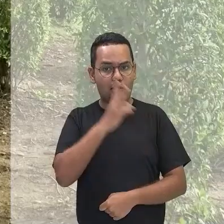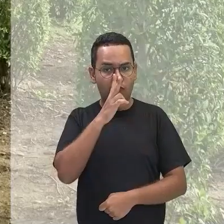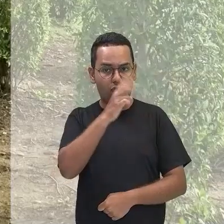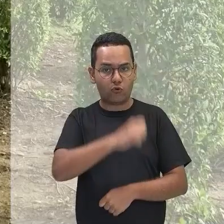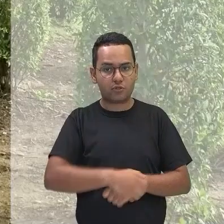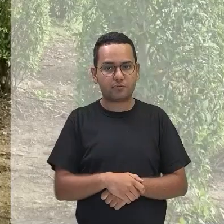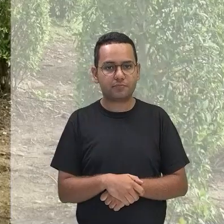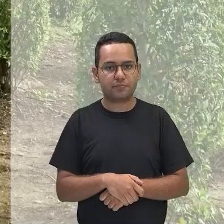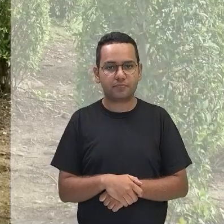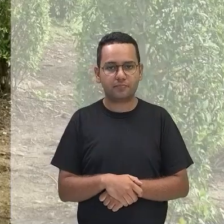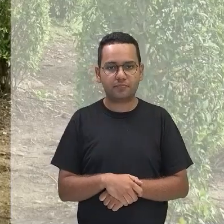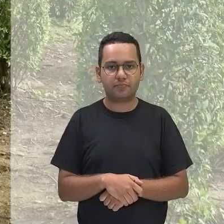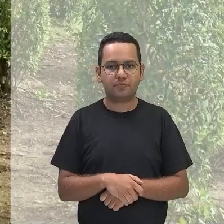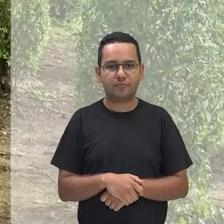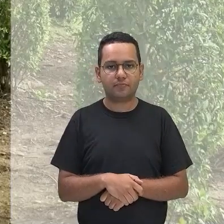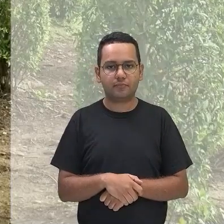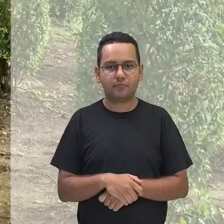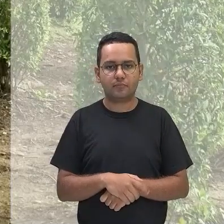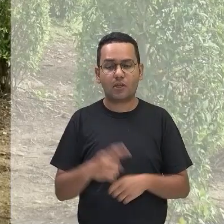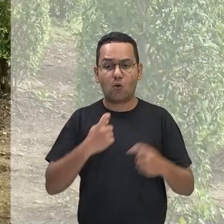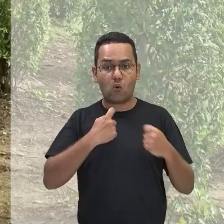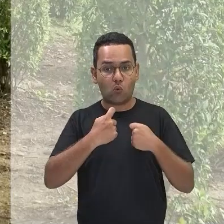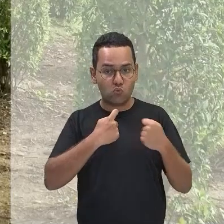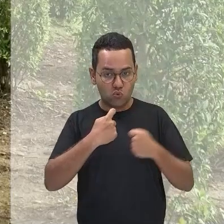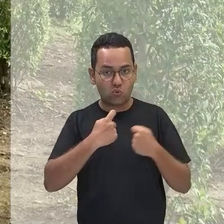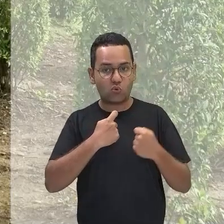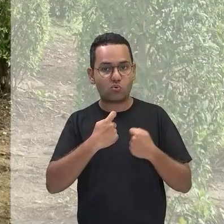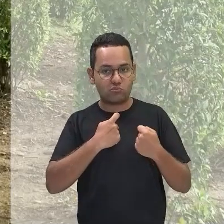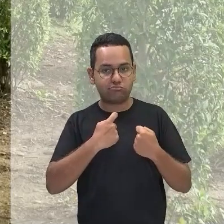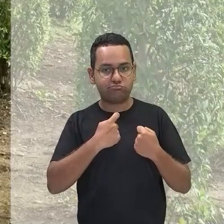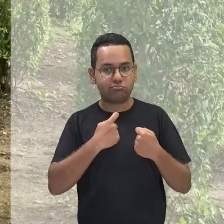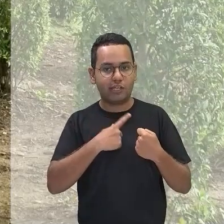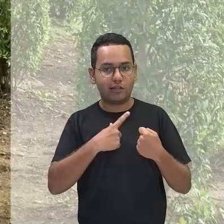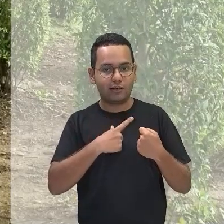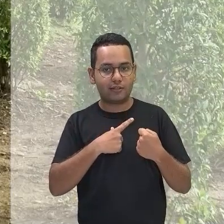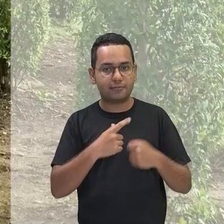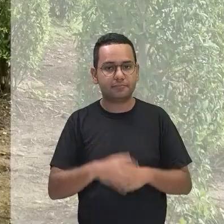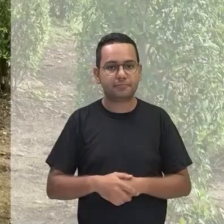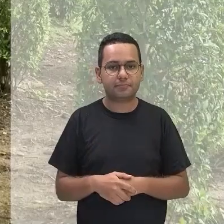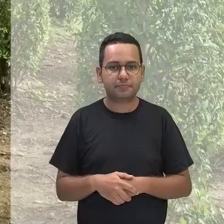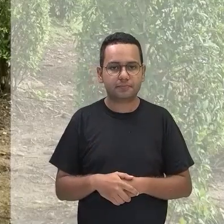como eu já disse anteriormente, a minha pressão arterial. Ela vai dar uma